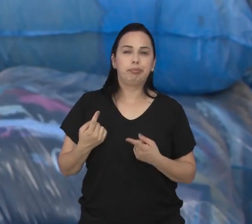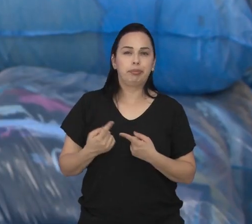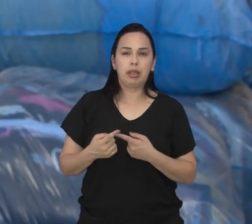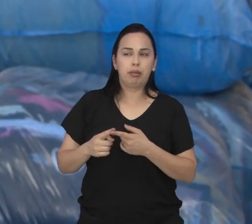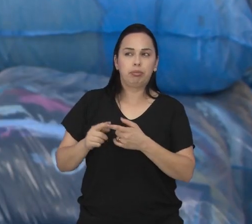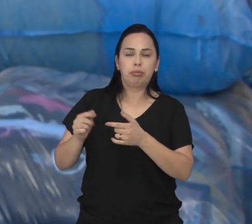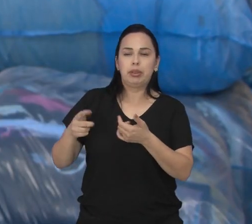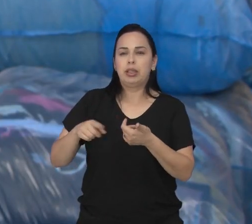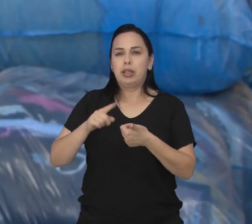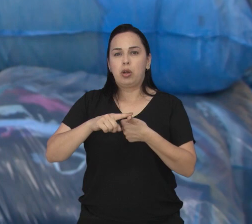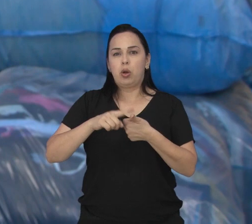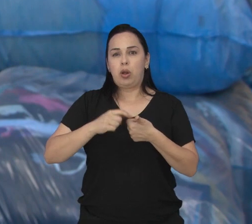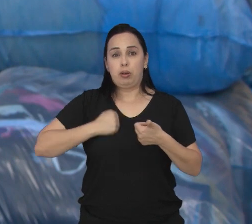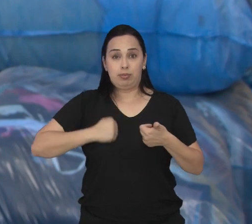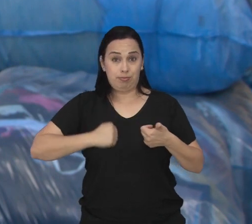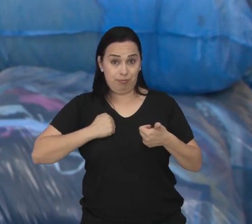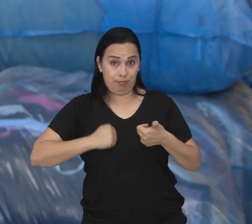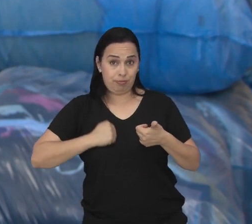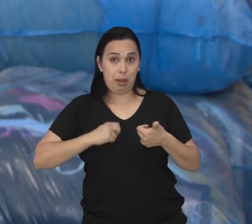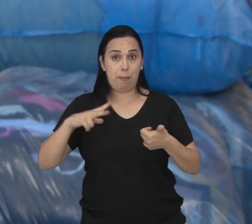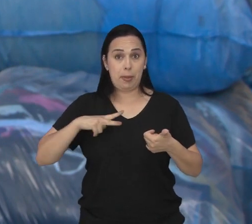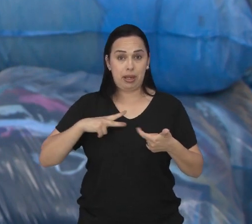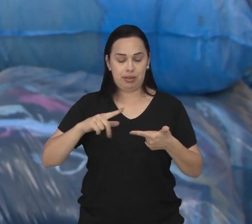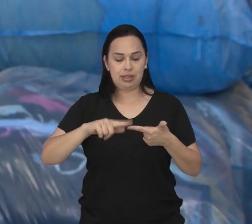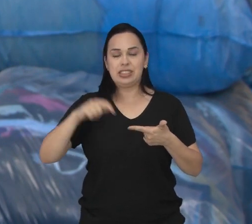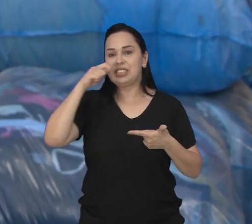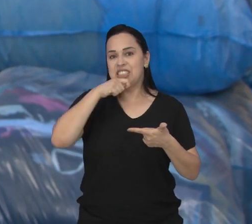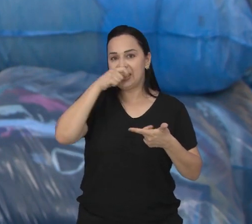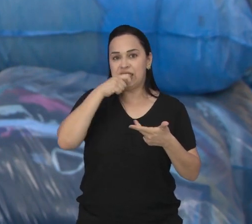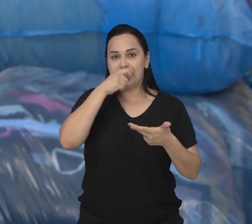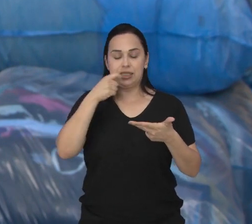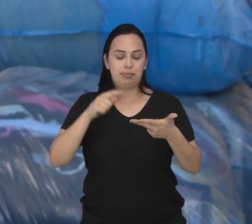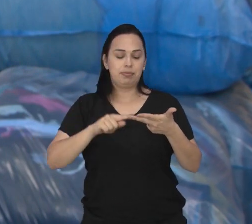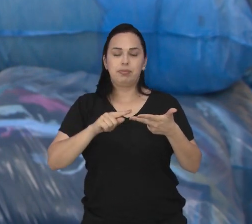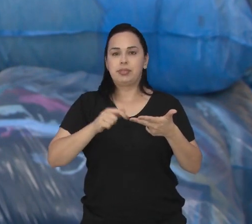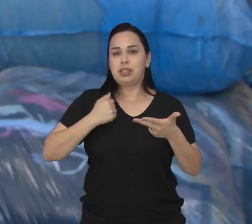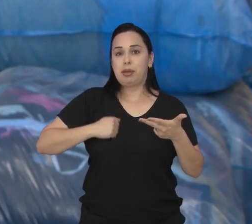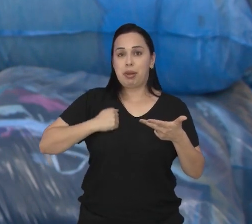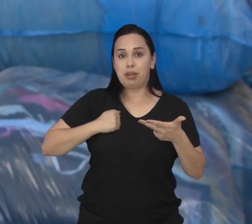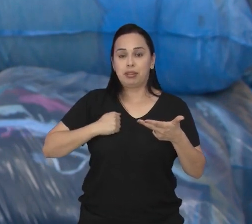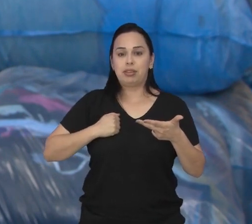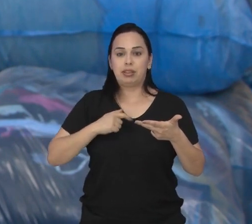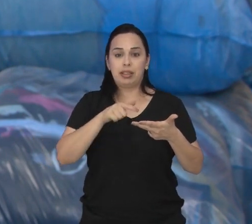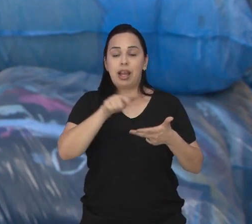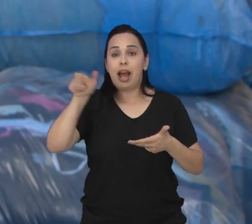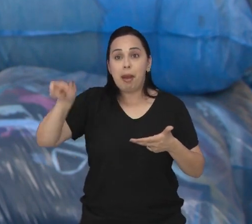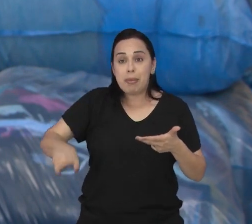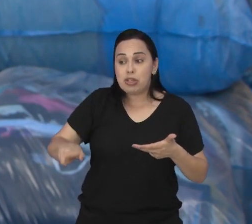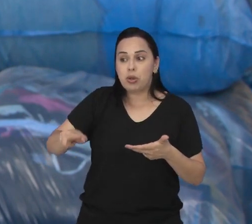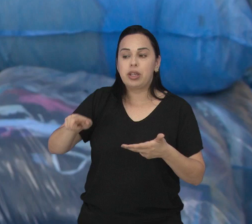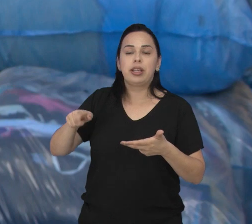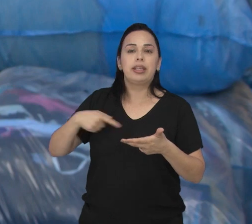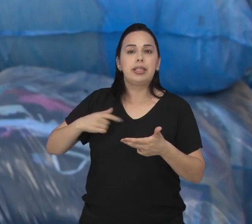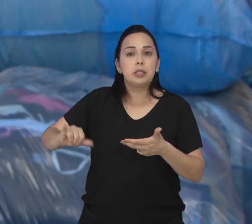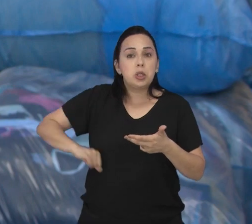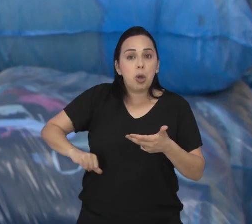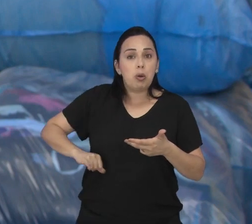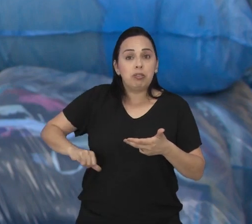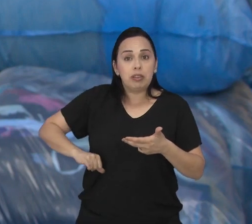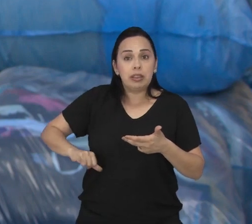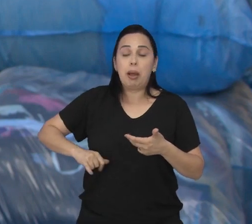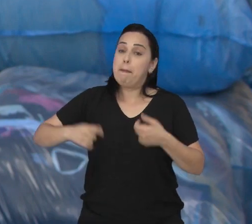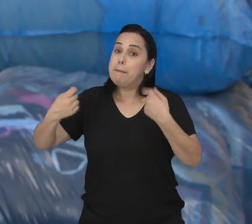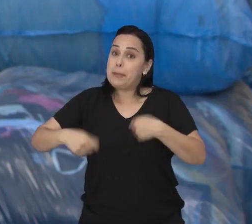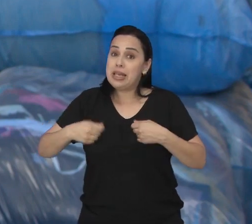à calamidade, itens de higiene pessoal, creme dental, escova de dente, sabonete, porque essa pessoa que passou por